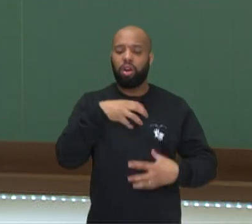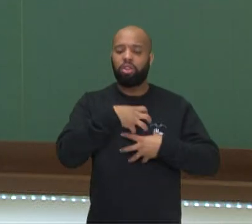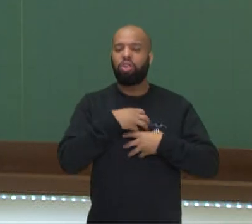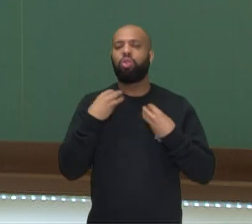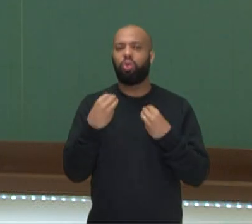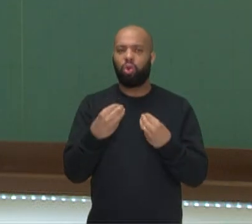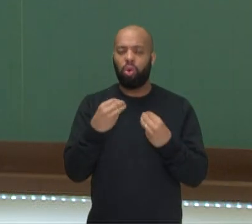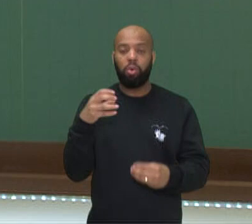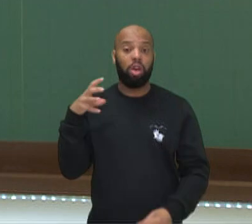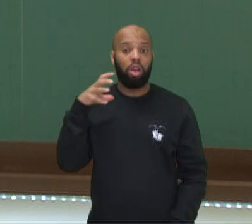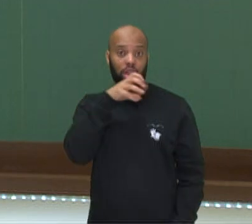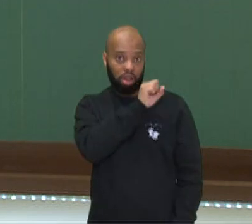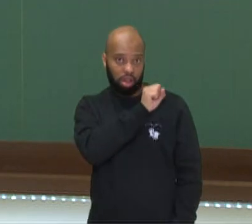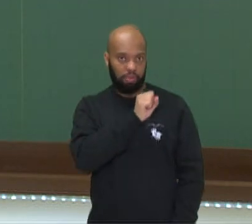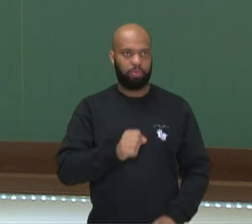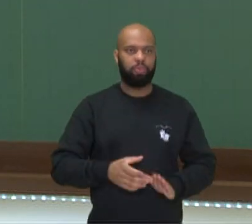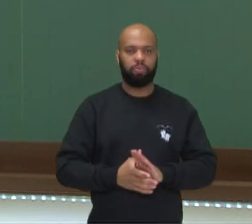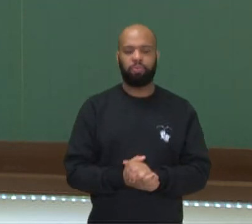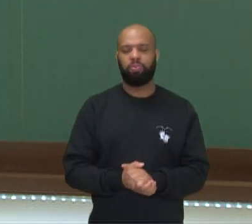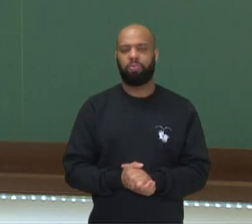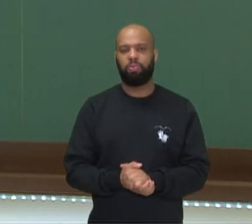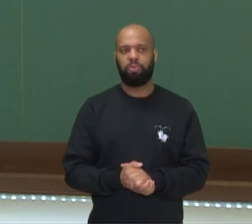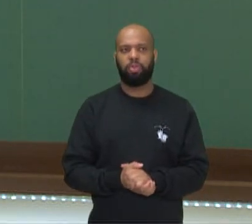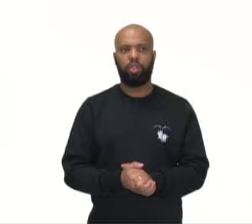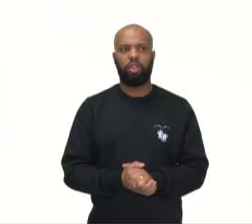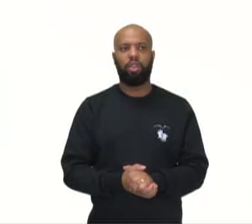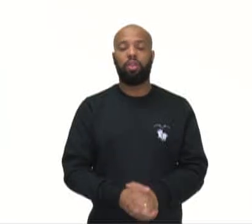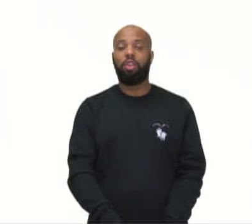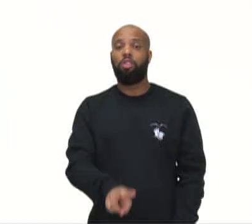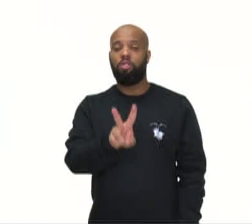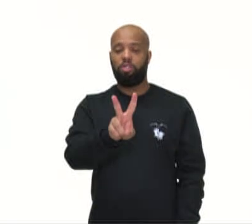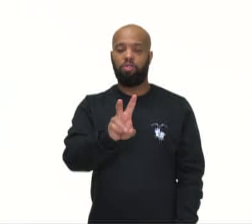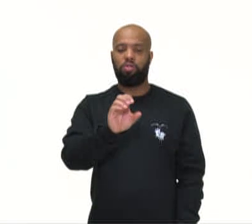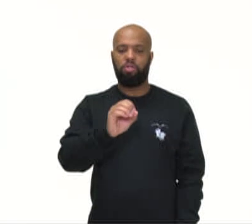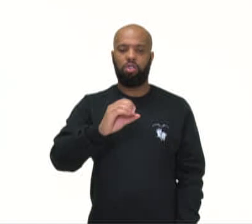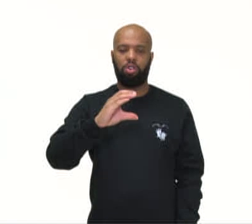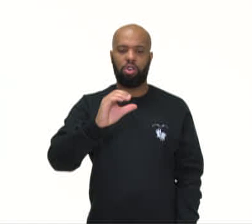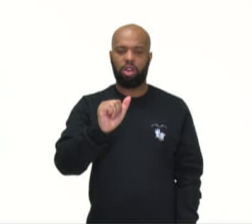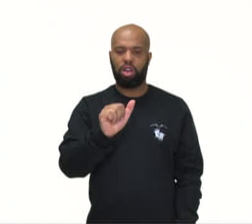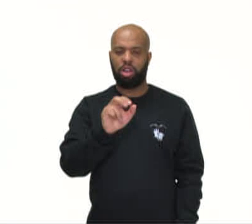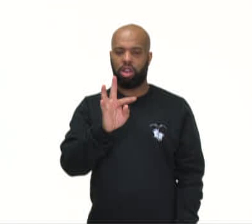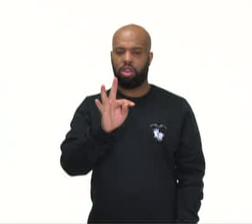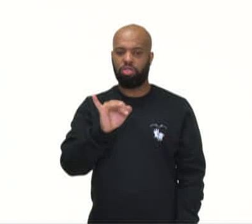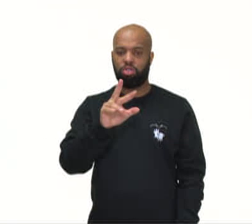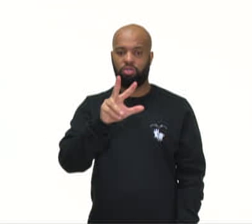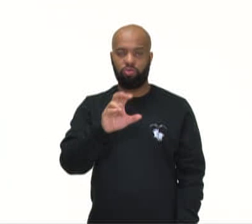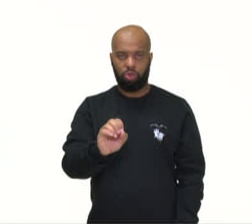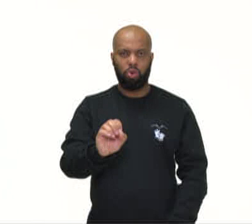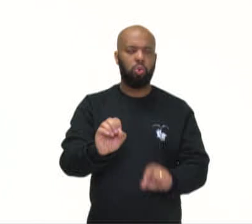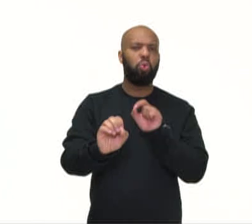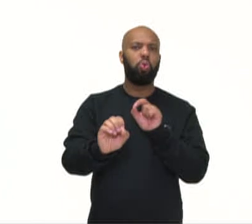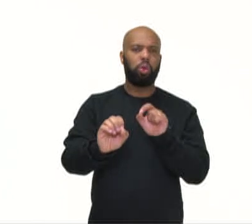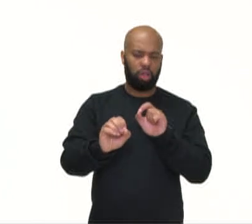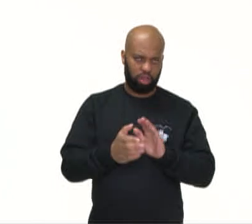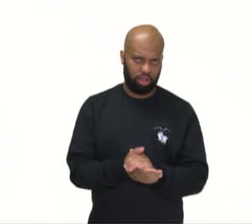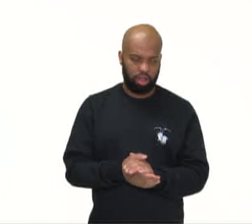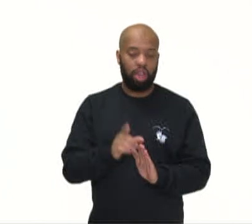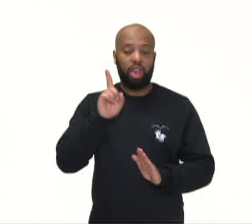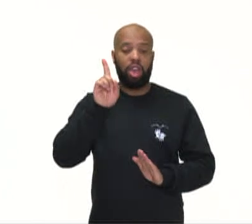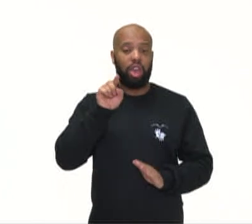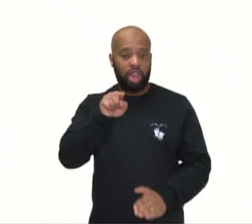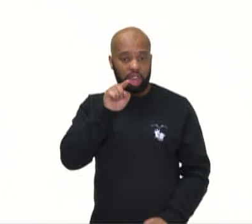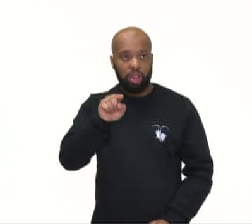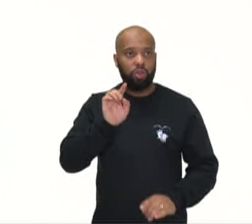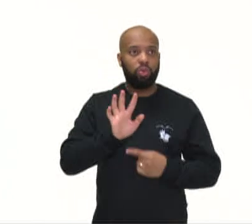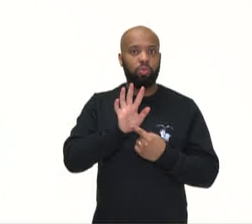mais instantânea. O vocativo. Então, a gente utiliza o vocativo também, é um termo que